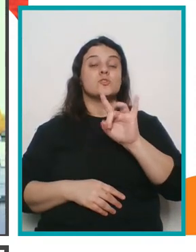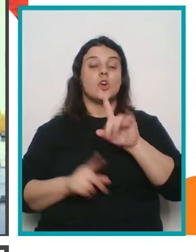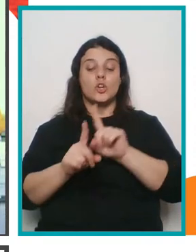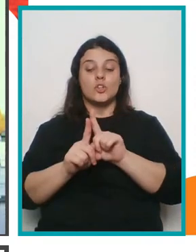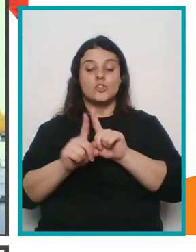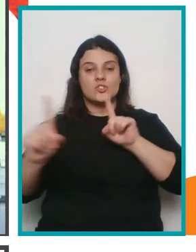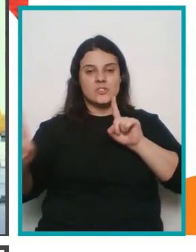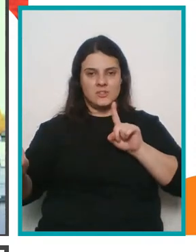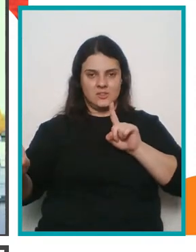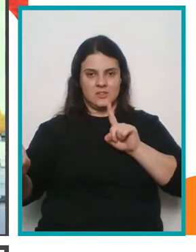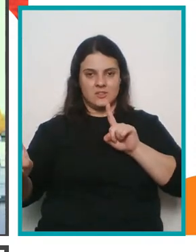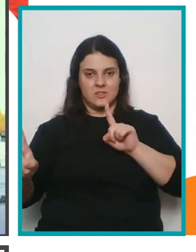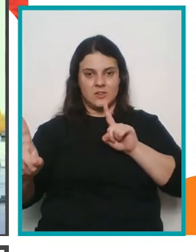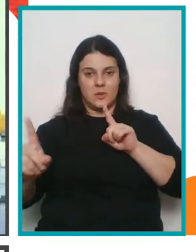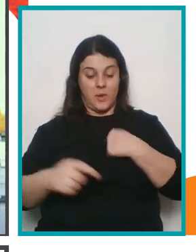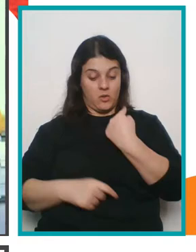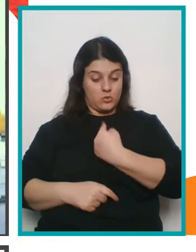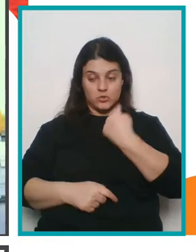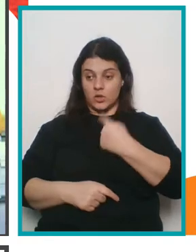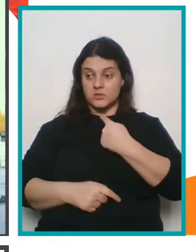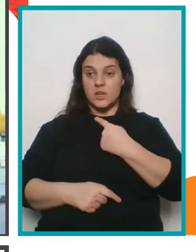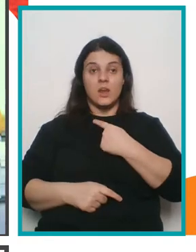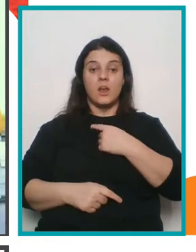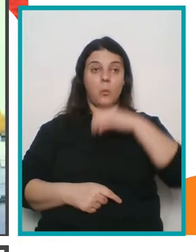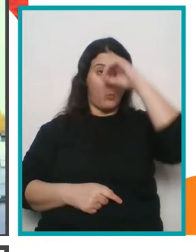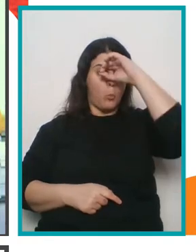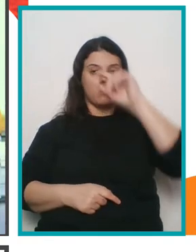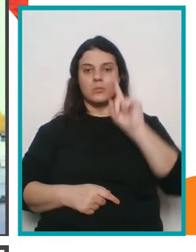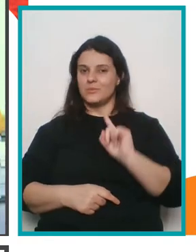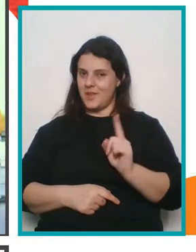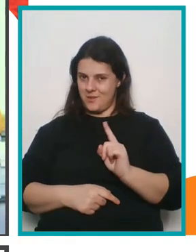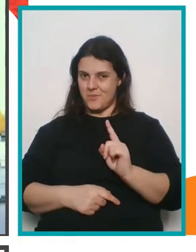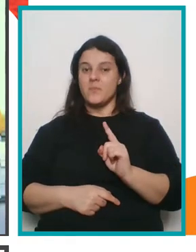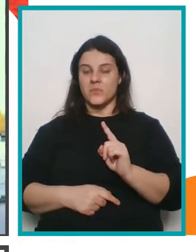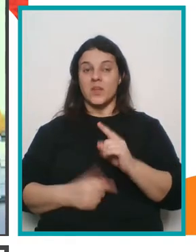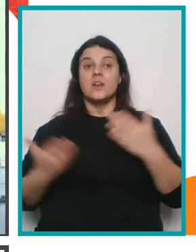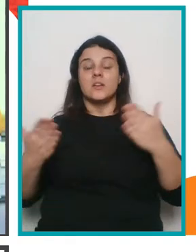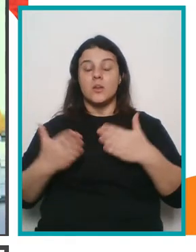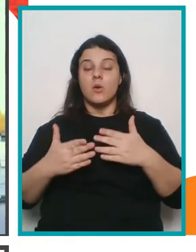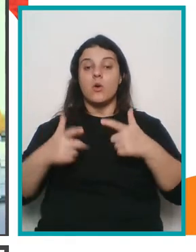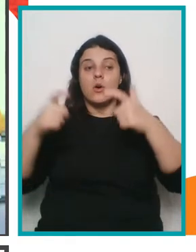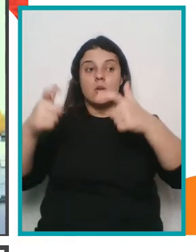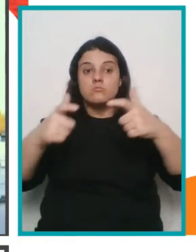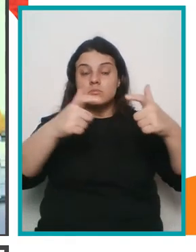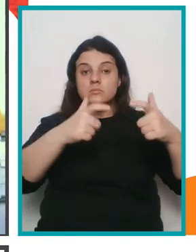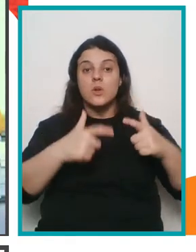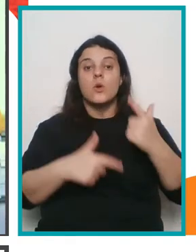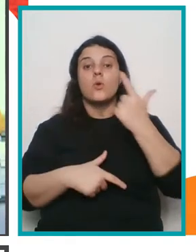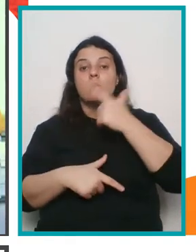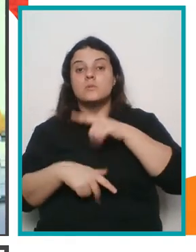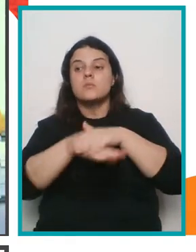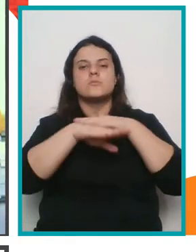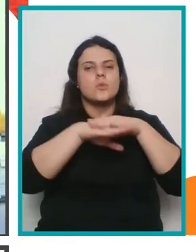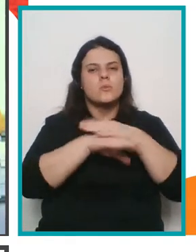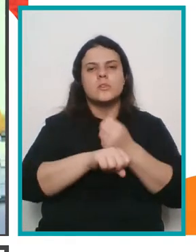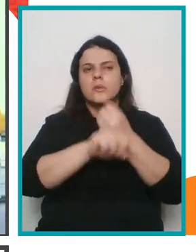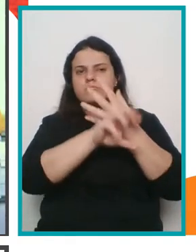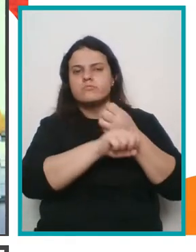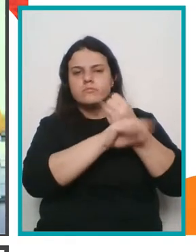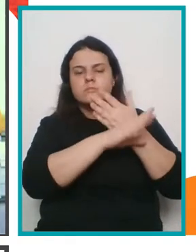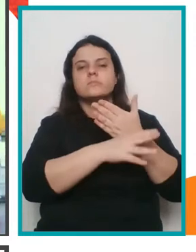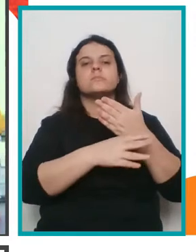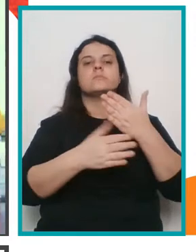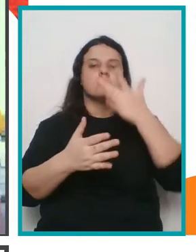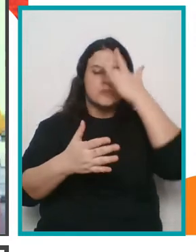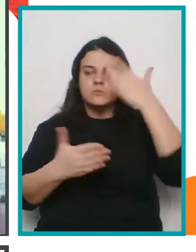as pessoas, tá trazendo de fato uma educação climática, que é algo que a gente não teve nas escolas, nem